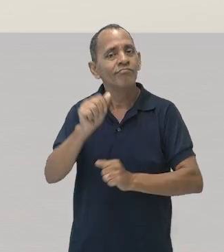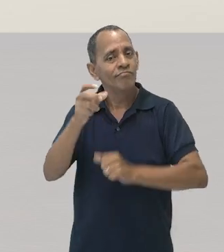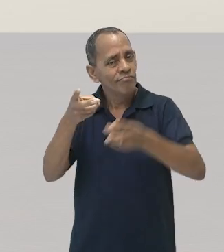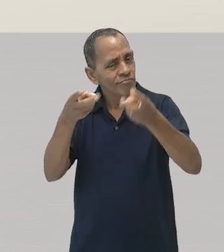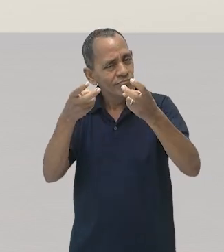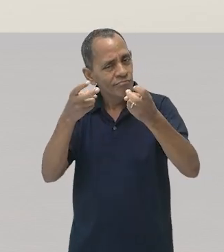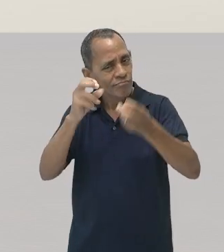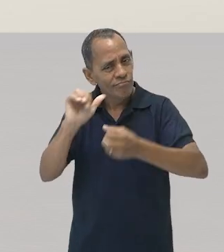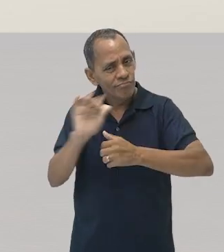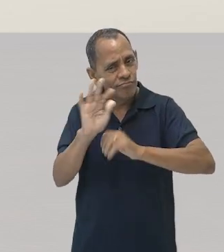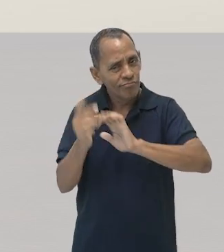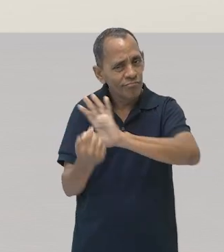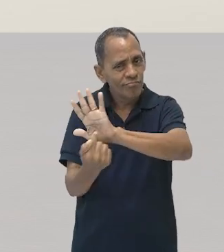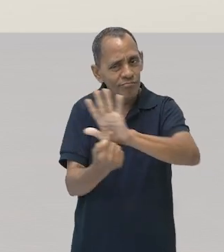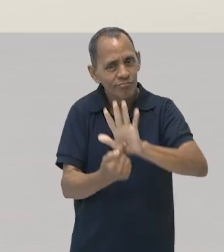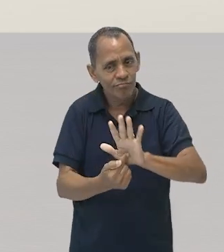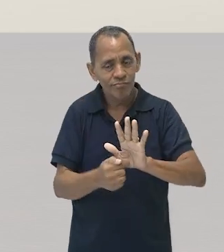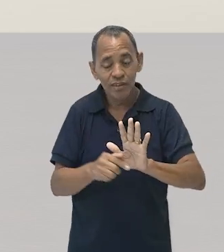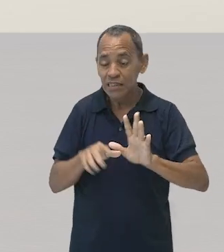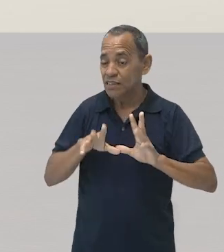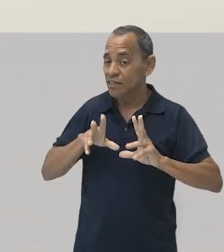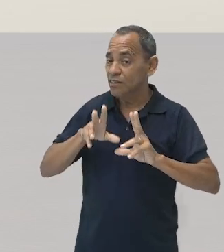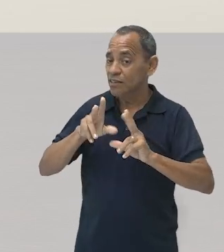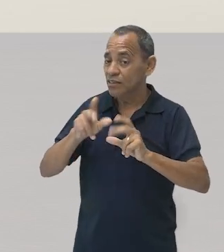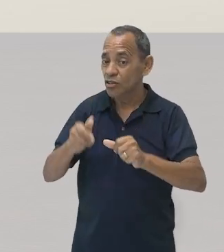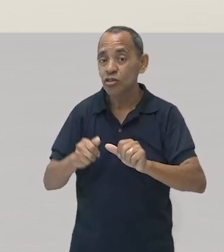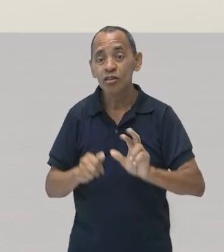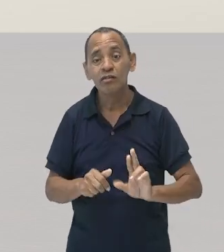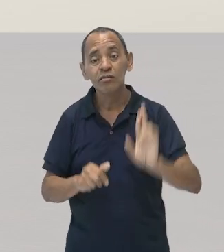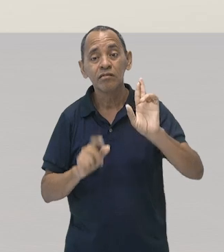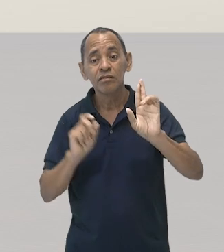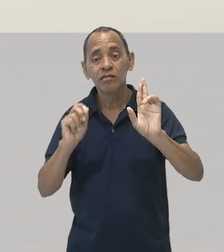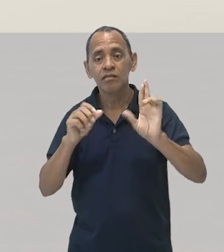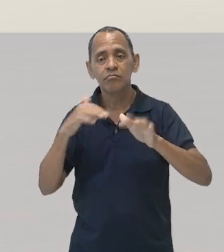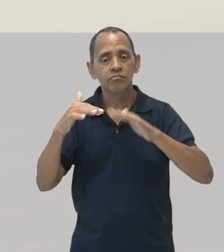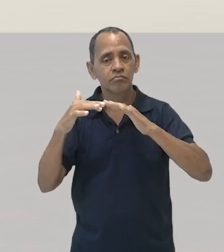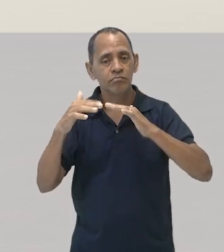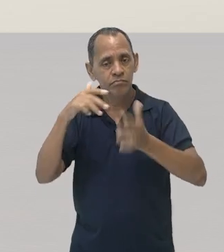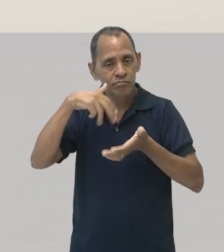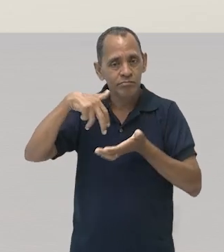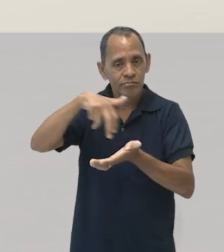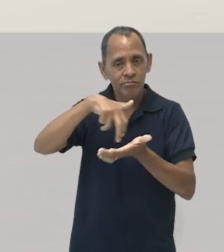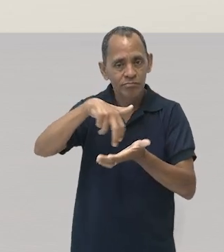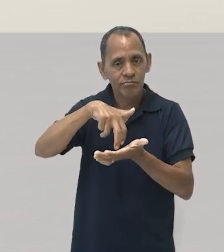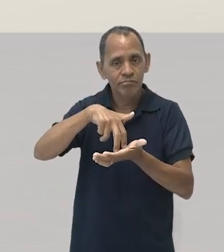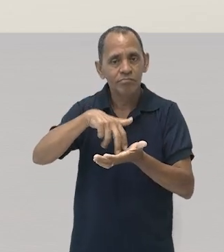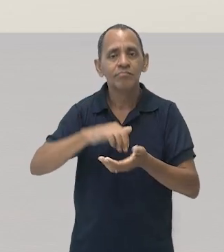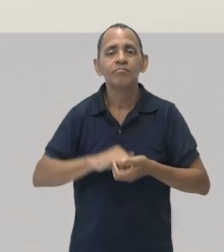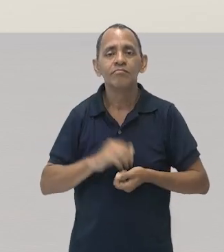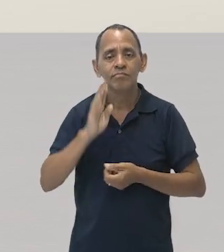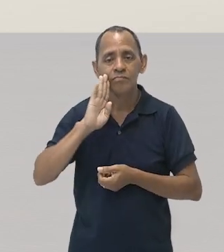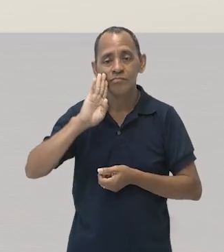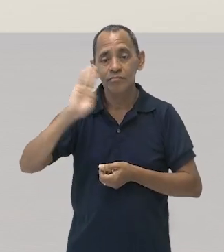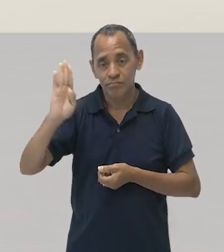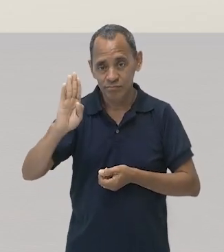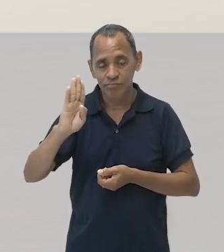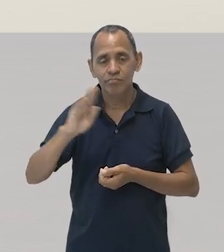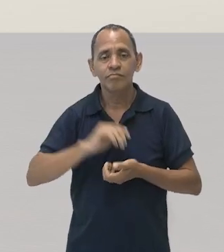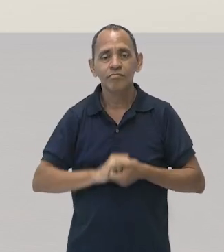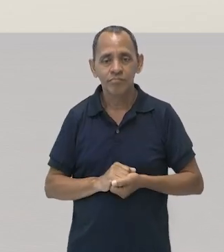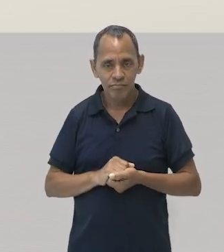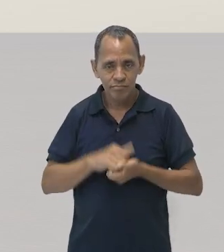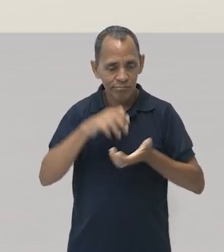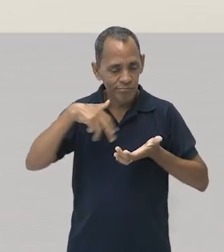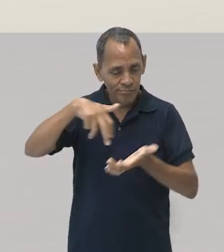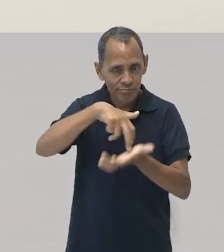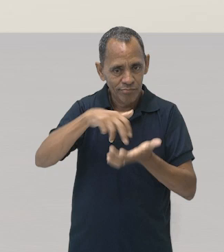elas representando aí movimentos da dança, especificamente da dança de salão. E aí eu pergunto